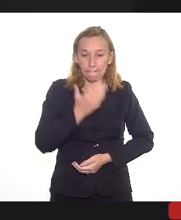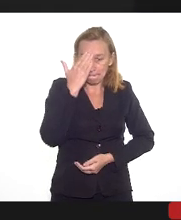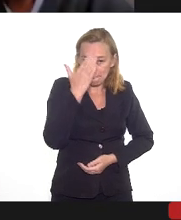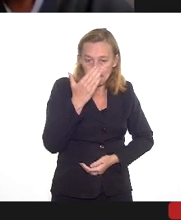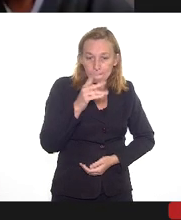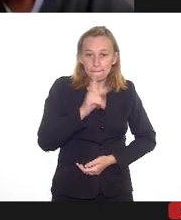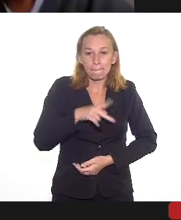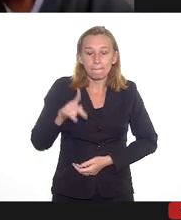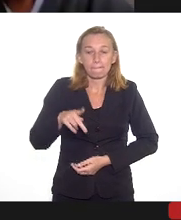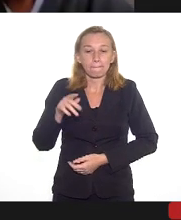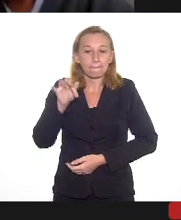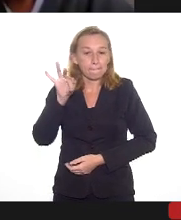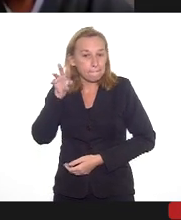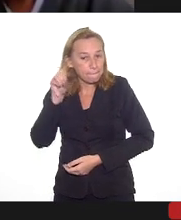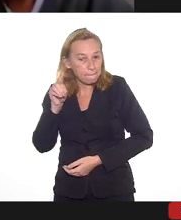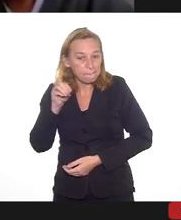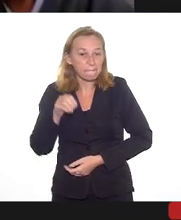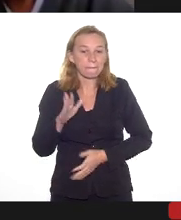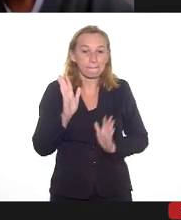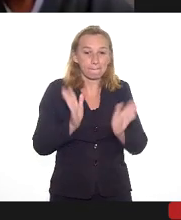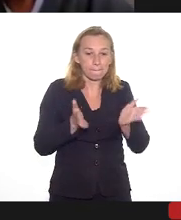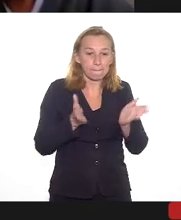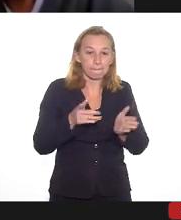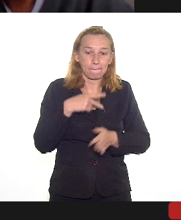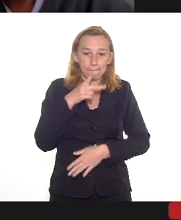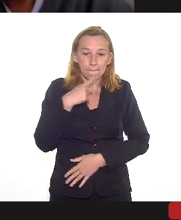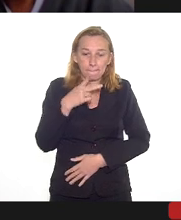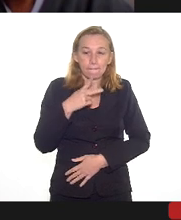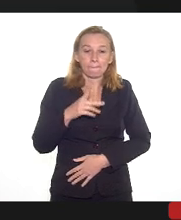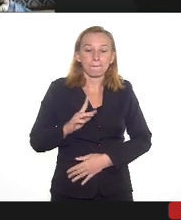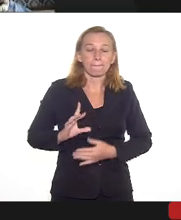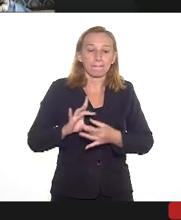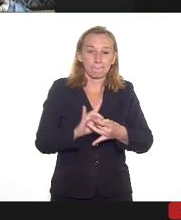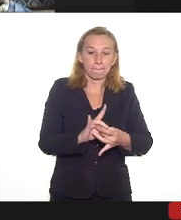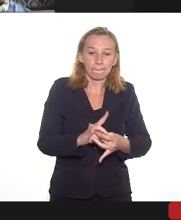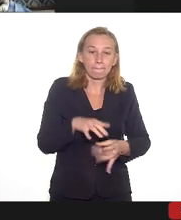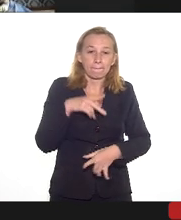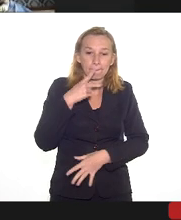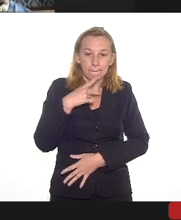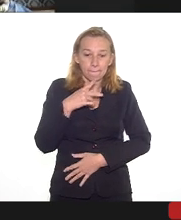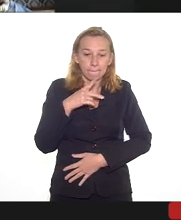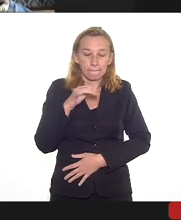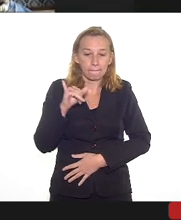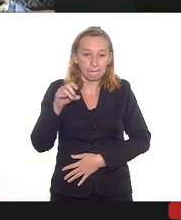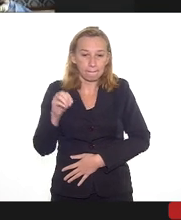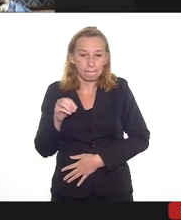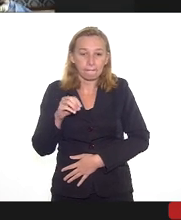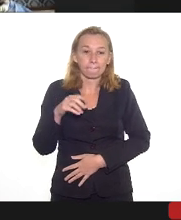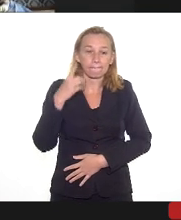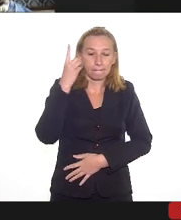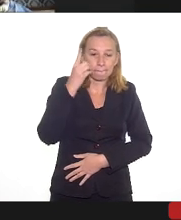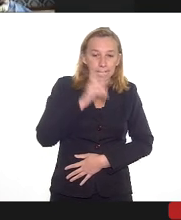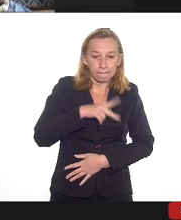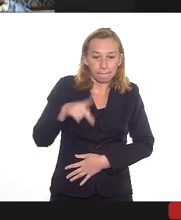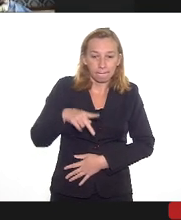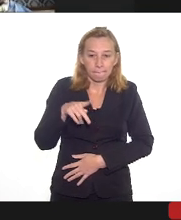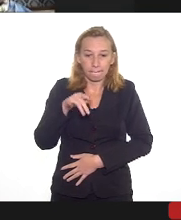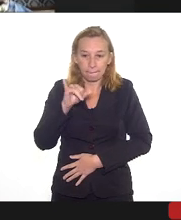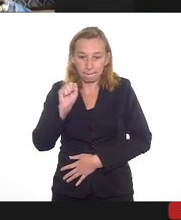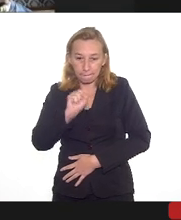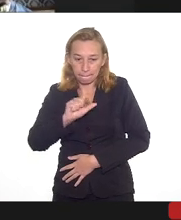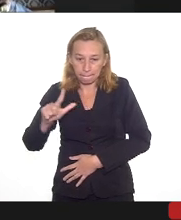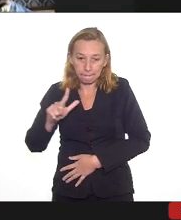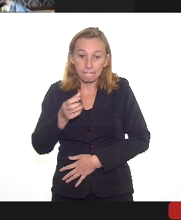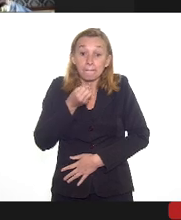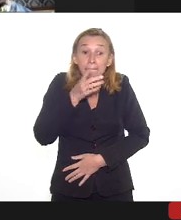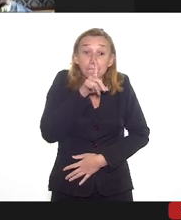Obrigado, professor Flávio. Passo a palavra agora, ainda complementando a intervenção do CEP, a professora Isabel Costa.